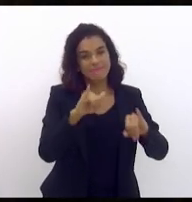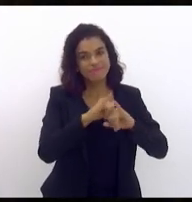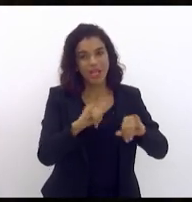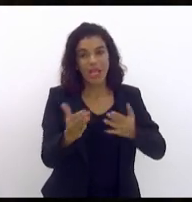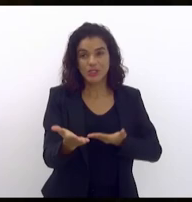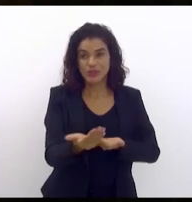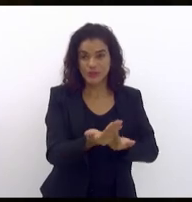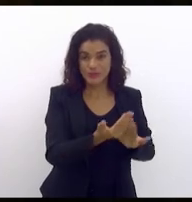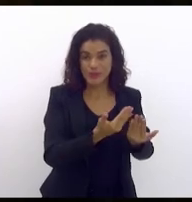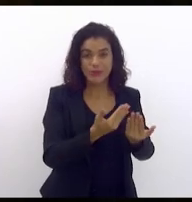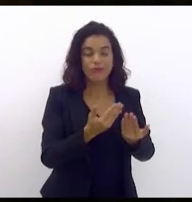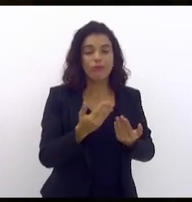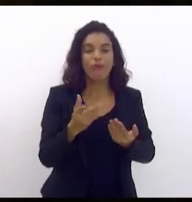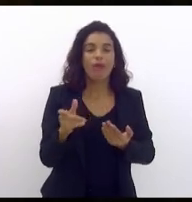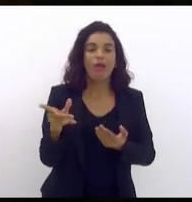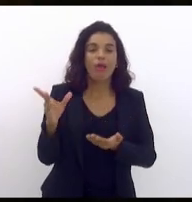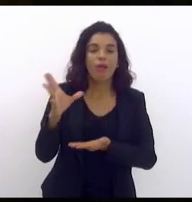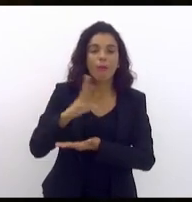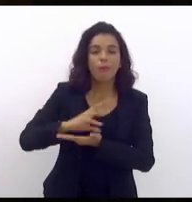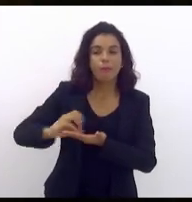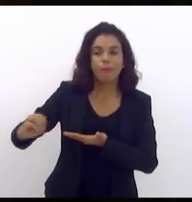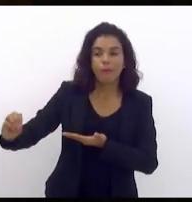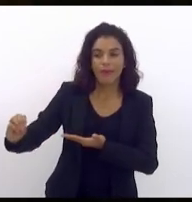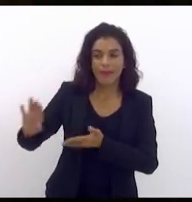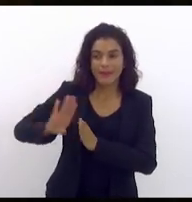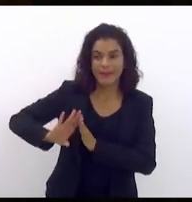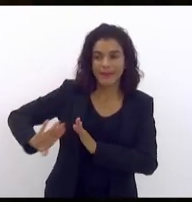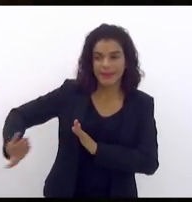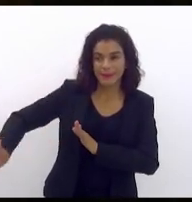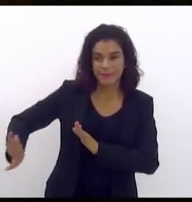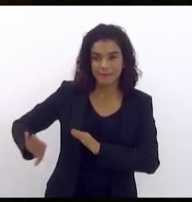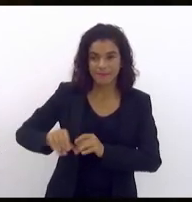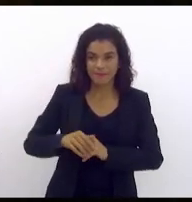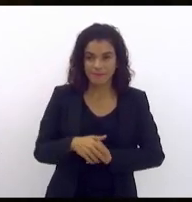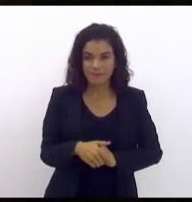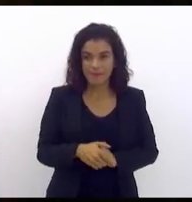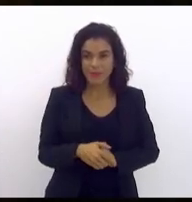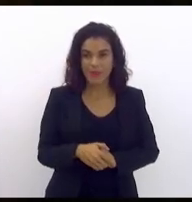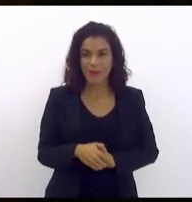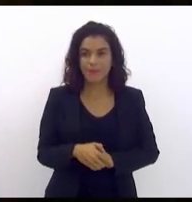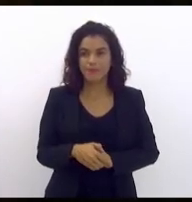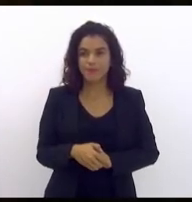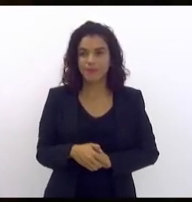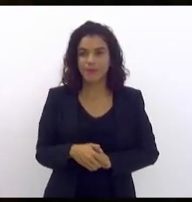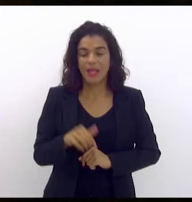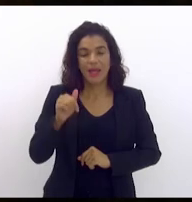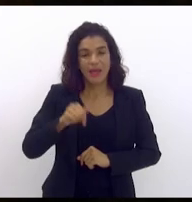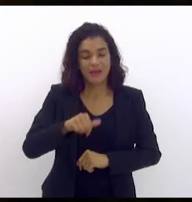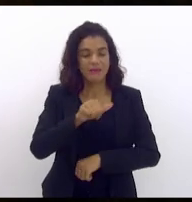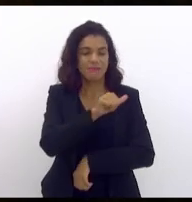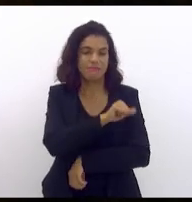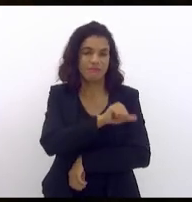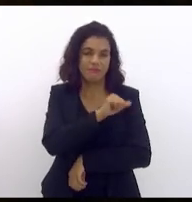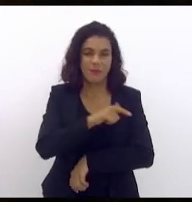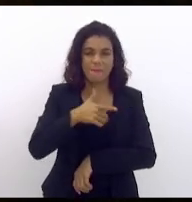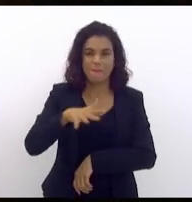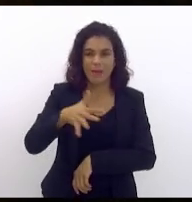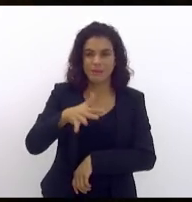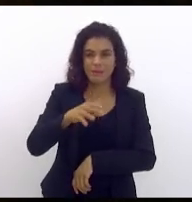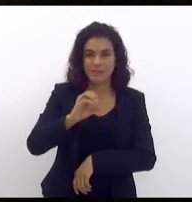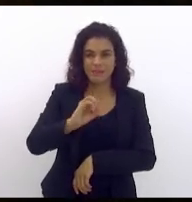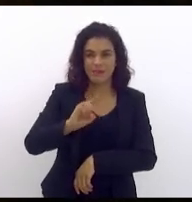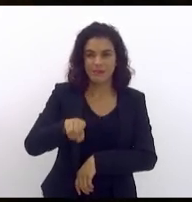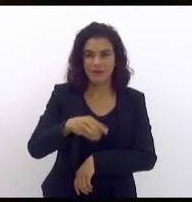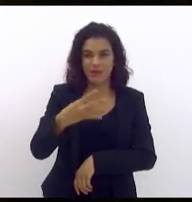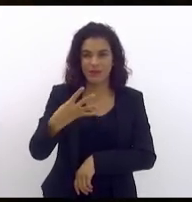muitas vezes fica esquecida porque não há o mesmo o mesmo apelo Popular aqui no Rio de Janeiro nós temos mais ou menos